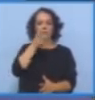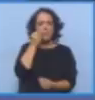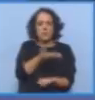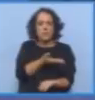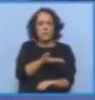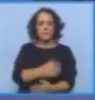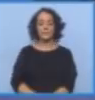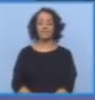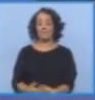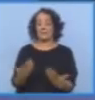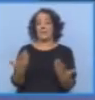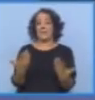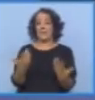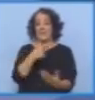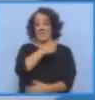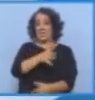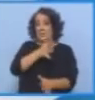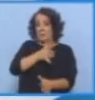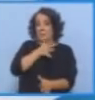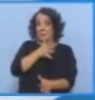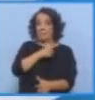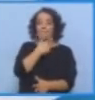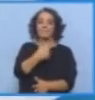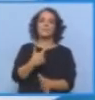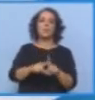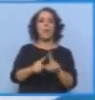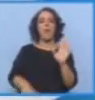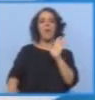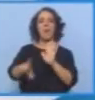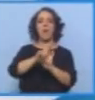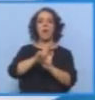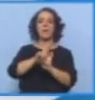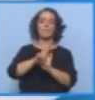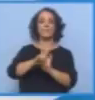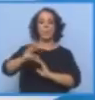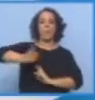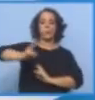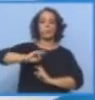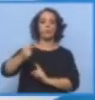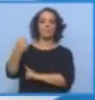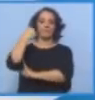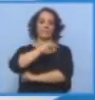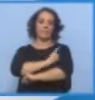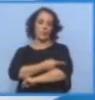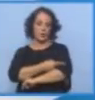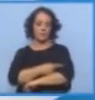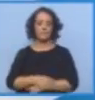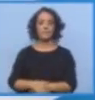este discurso, eu diria que é o discurso que é a lei do mais forte. Que está aqui um bocadinho